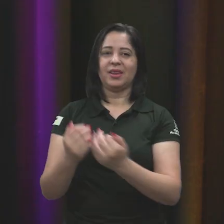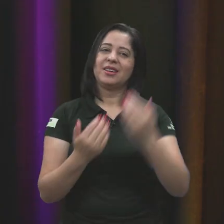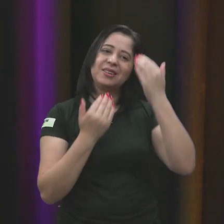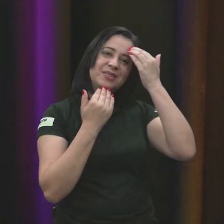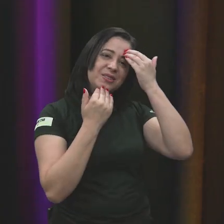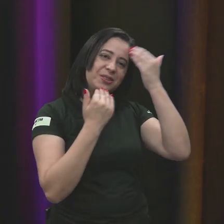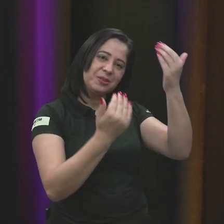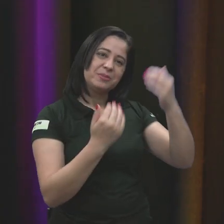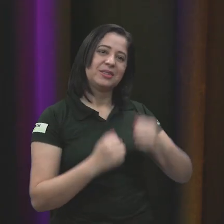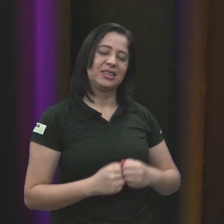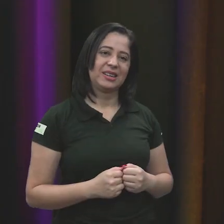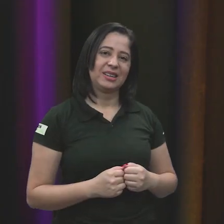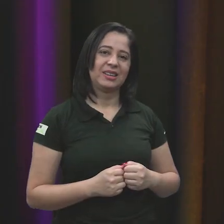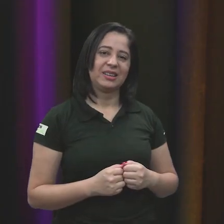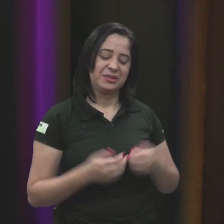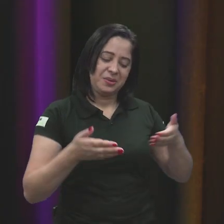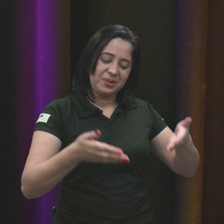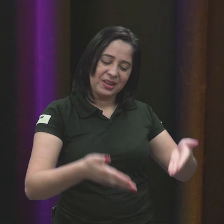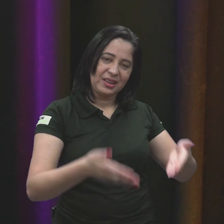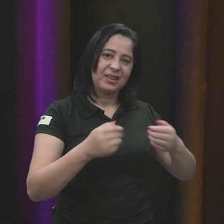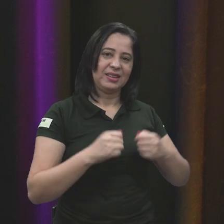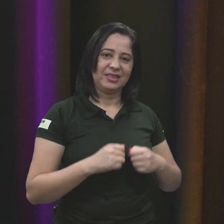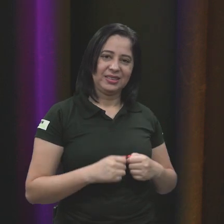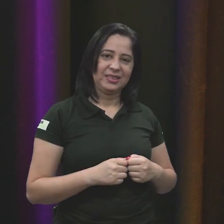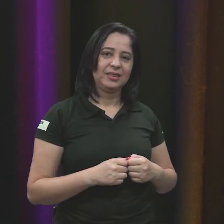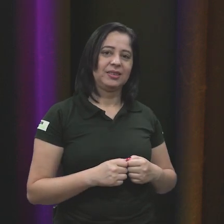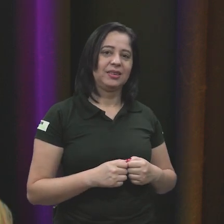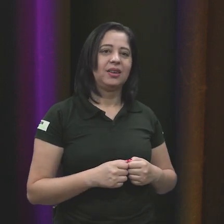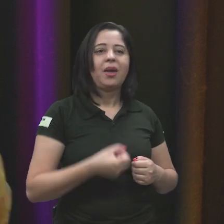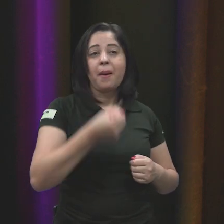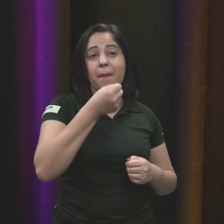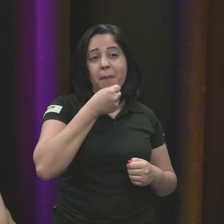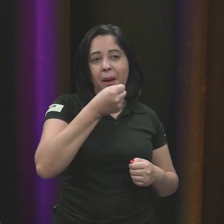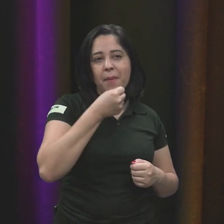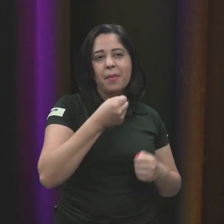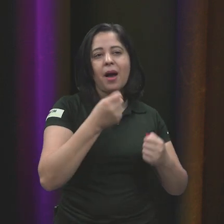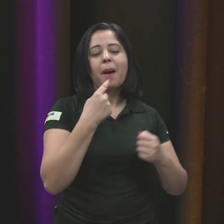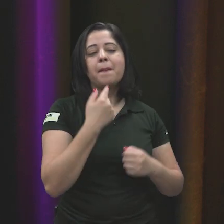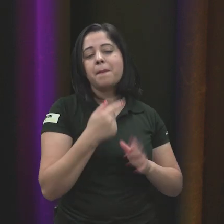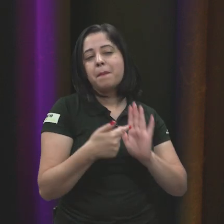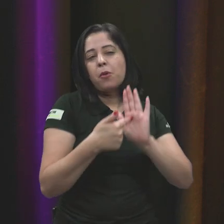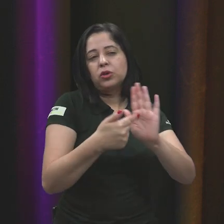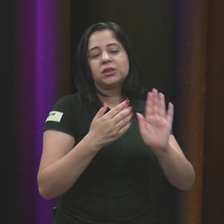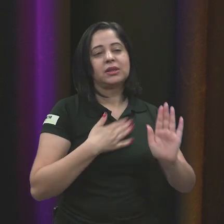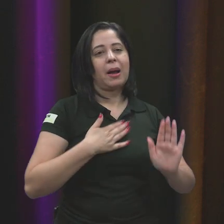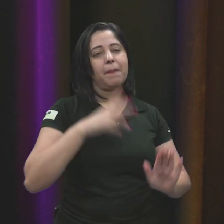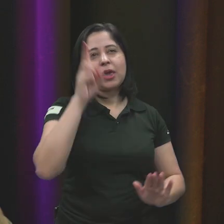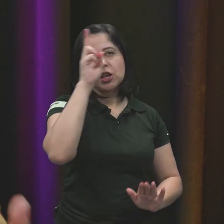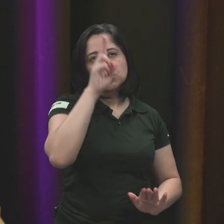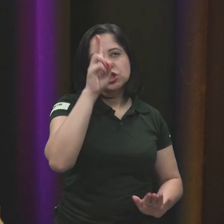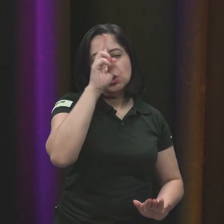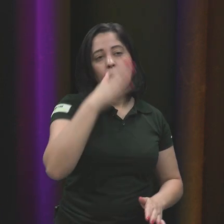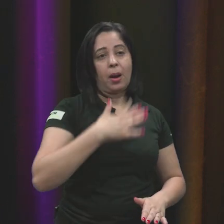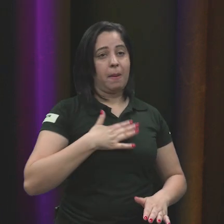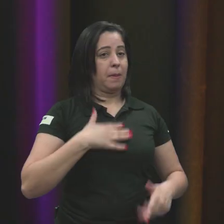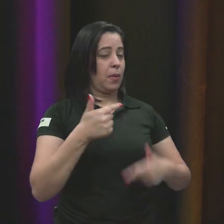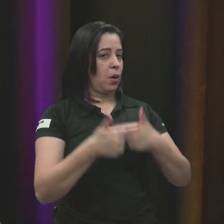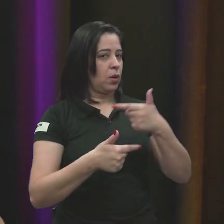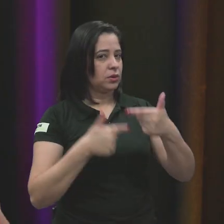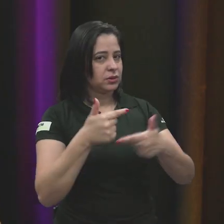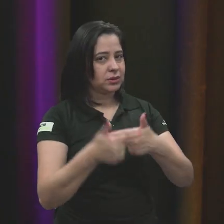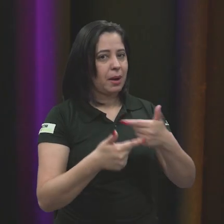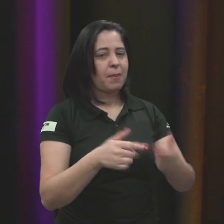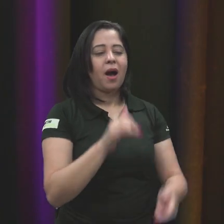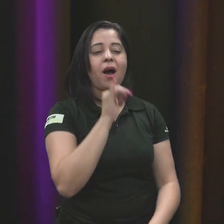Eu que agradeço de estar aqui junto com vocês, de poder partilhar um pouquinho dessa história, do meu trabalho, que ele